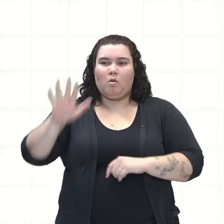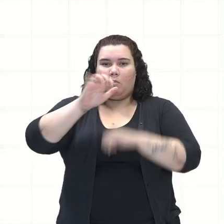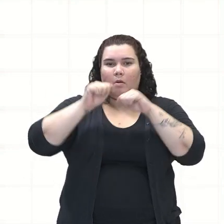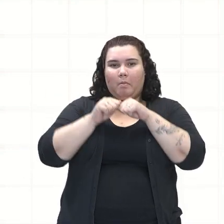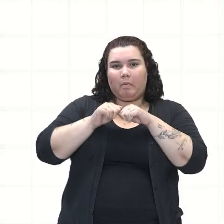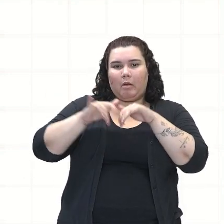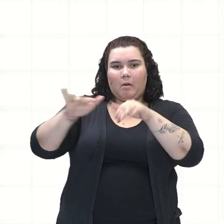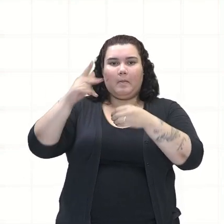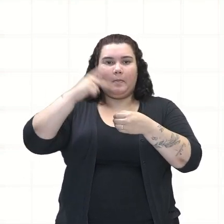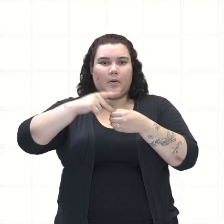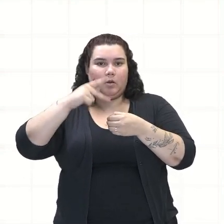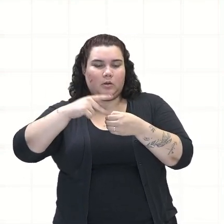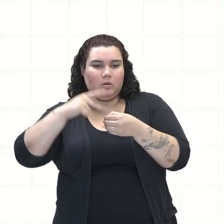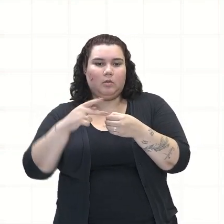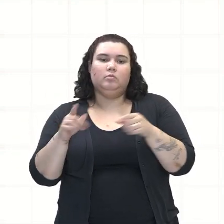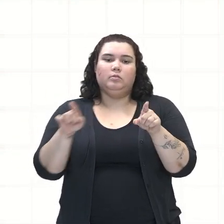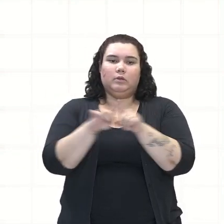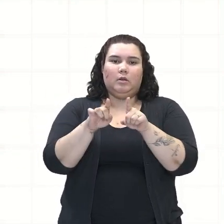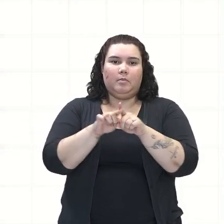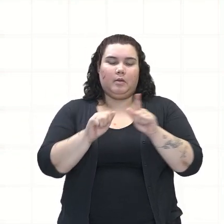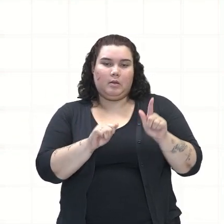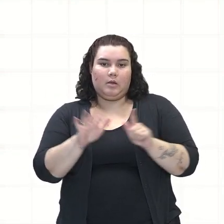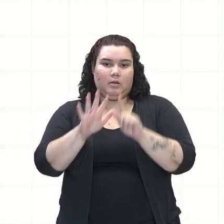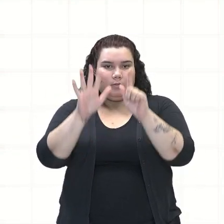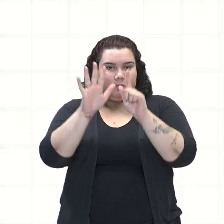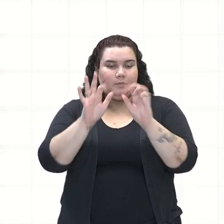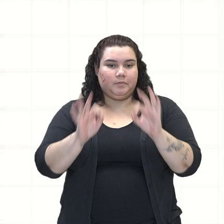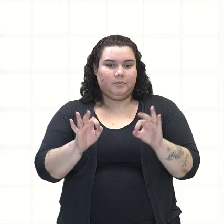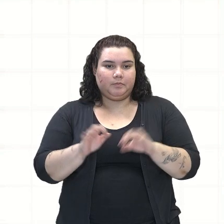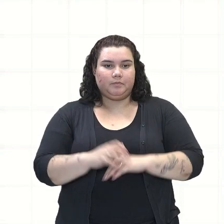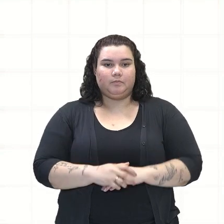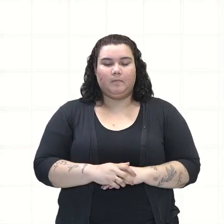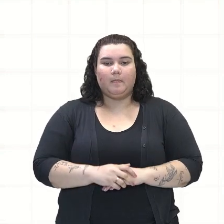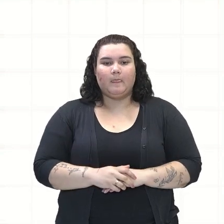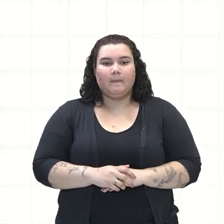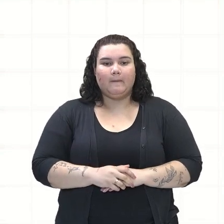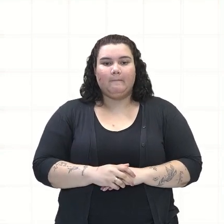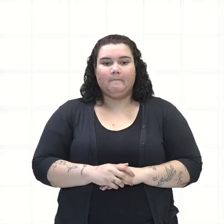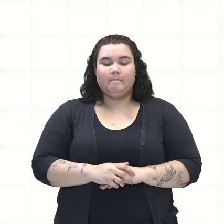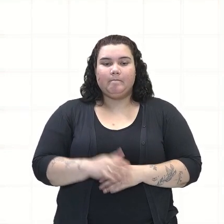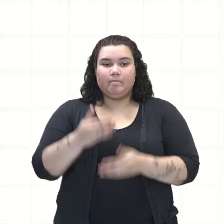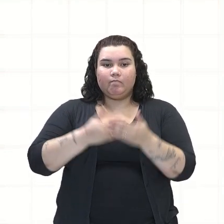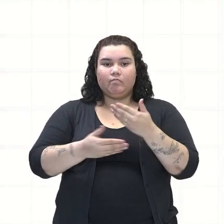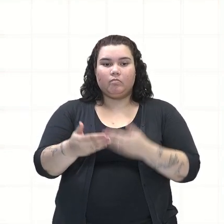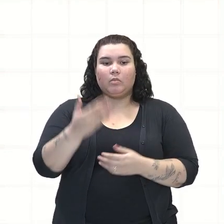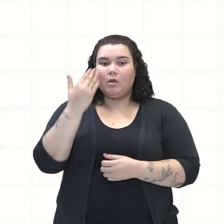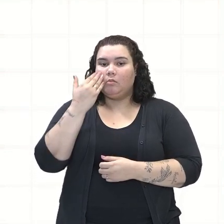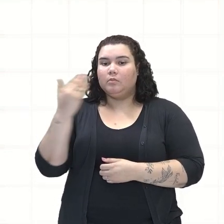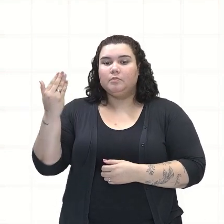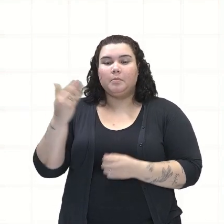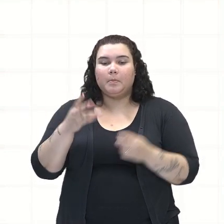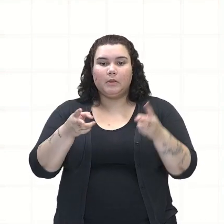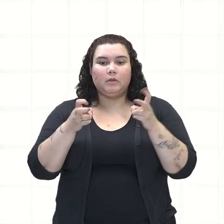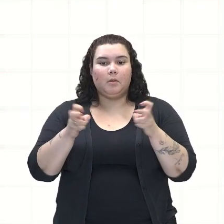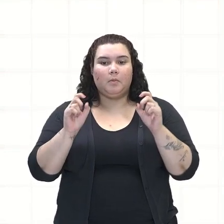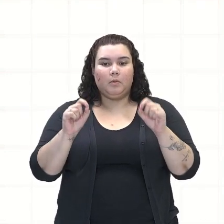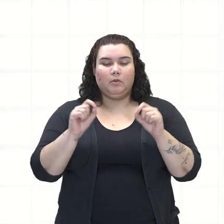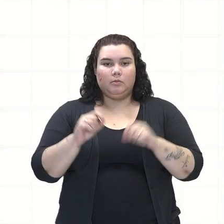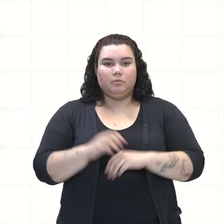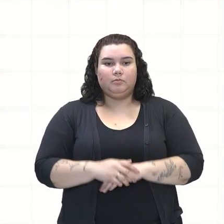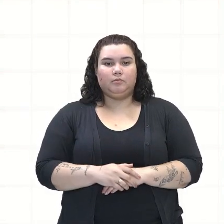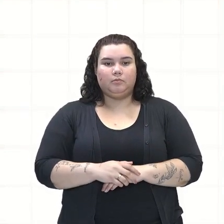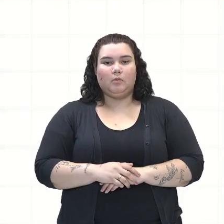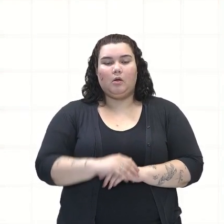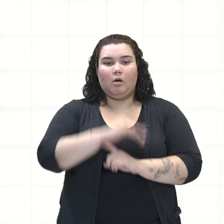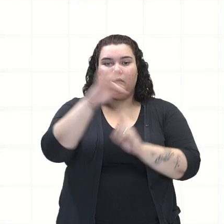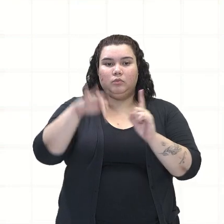partir de petróleo e também de gás natural, certo? Dando continuidade, a gente vai observar que o